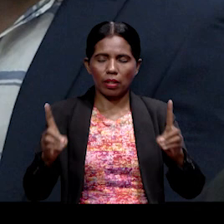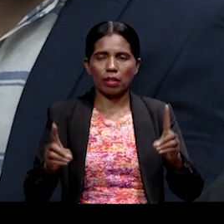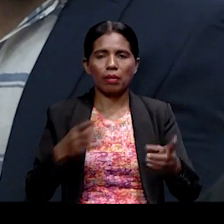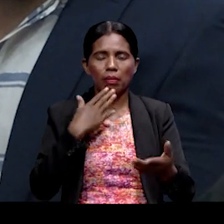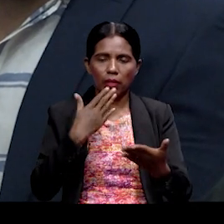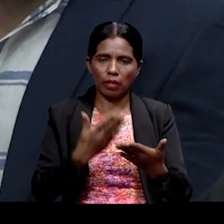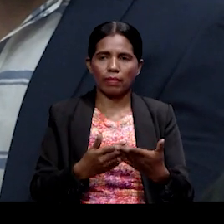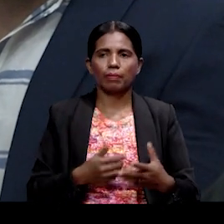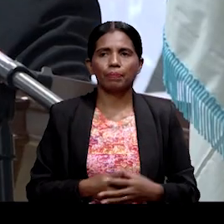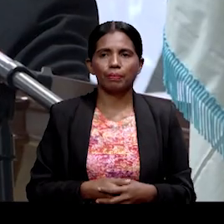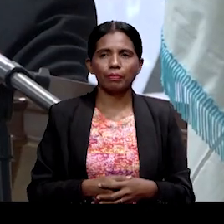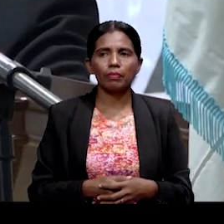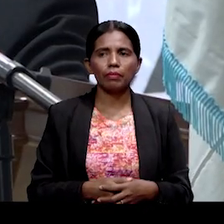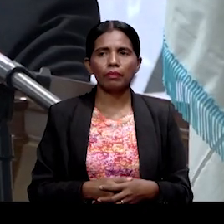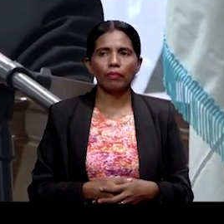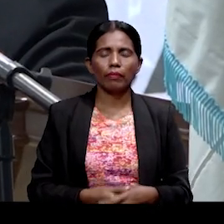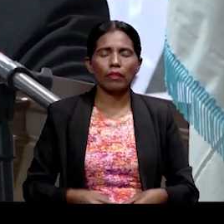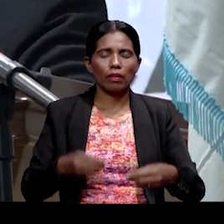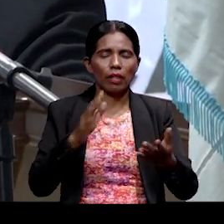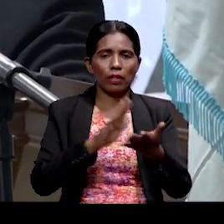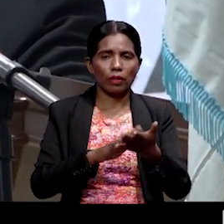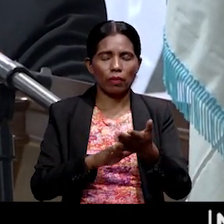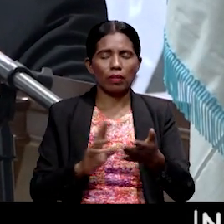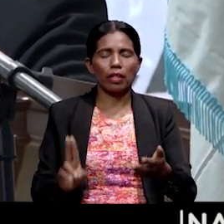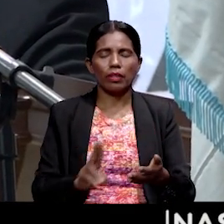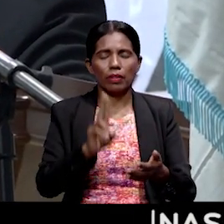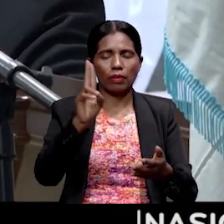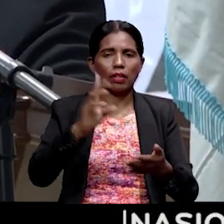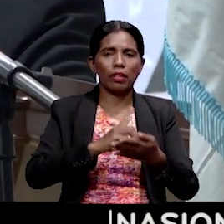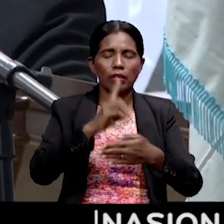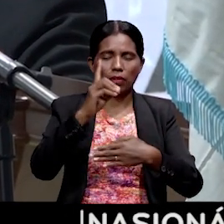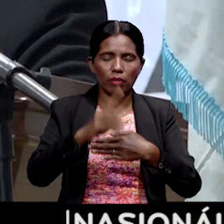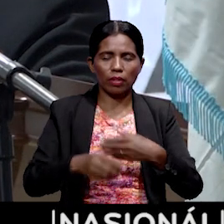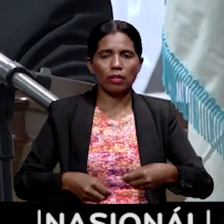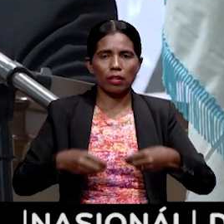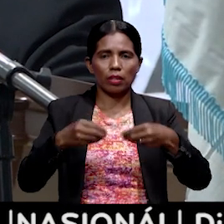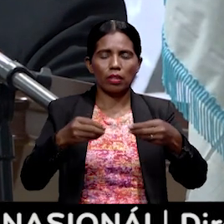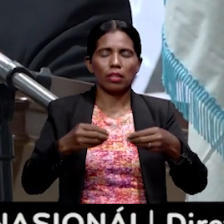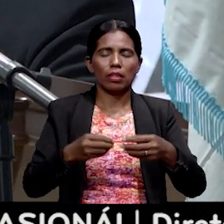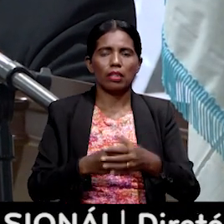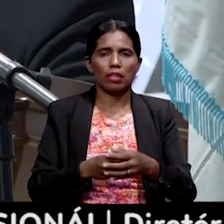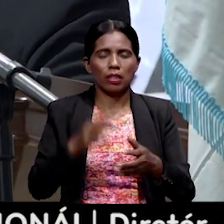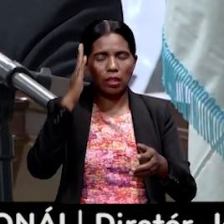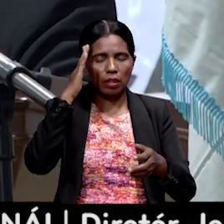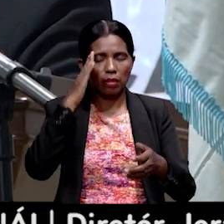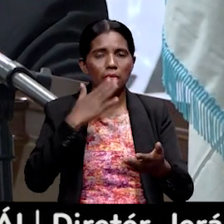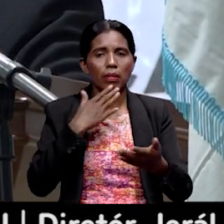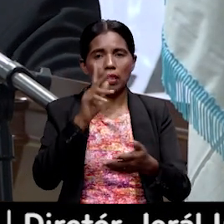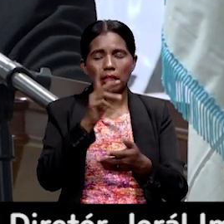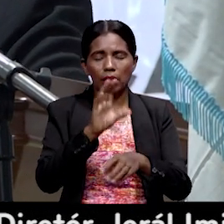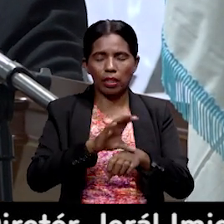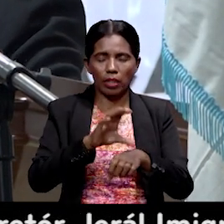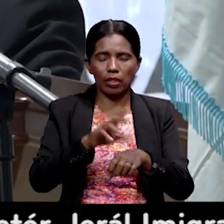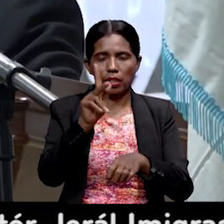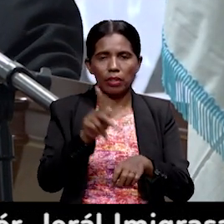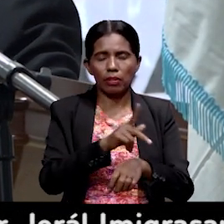liutan. Um estabelecimento de ensino superior que desenvolve a grande vocação da igreja católica, enquanto serviço à